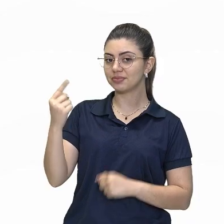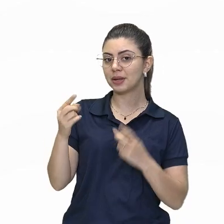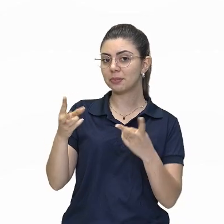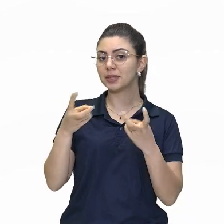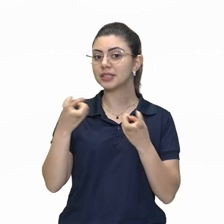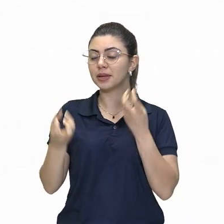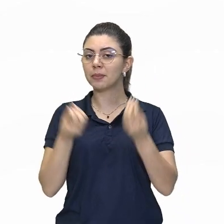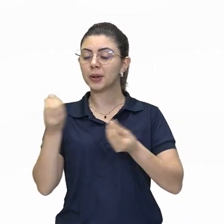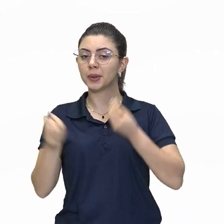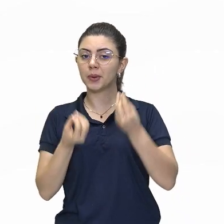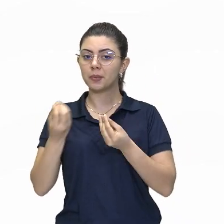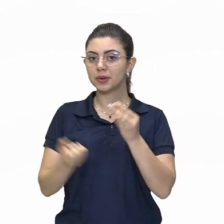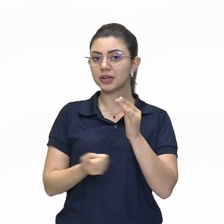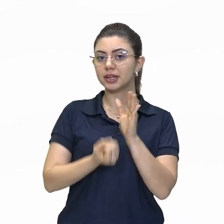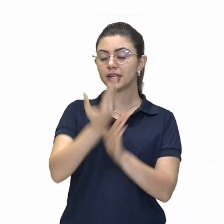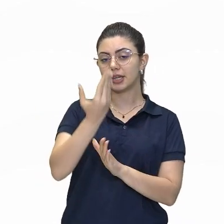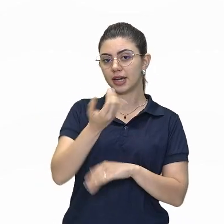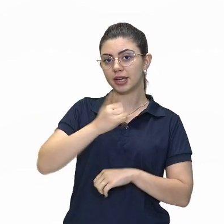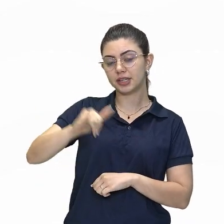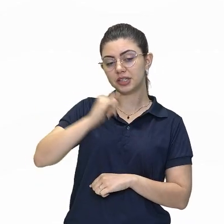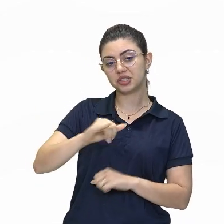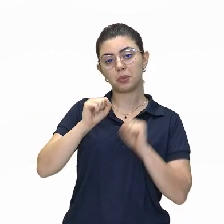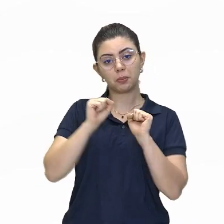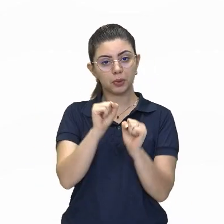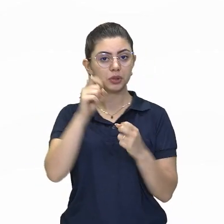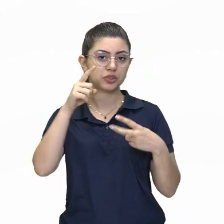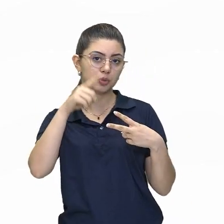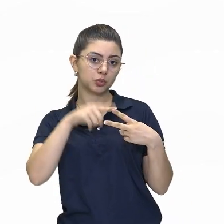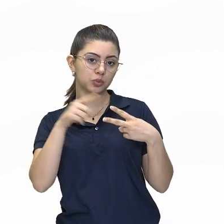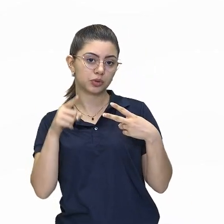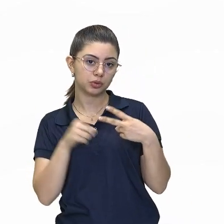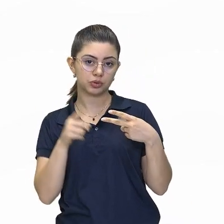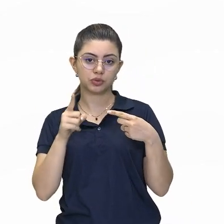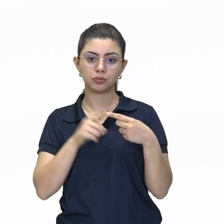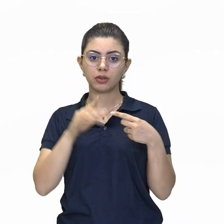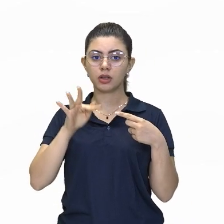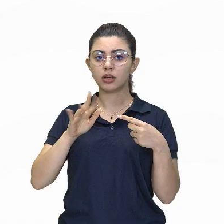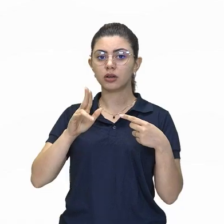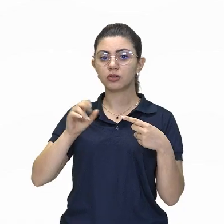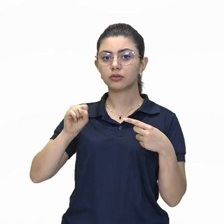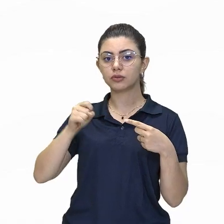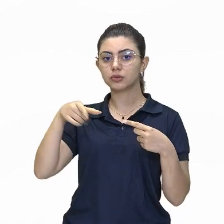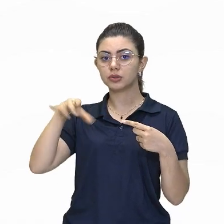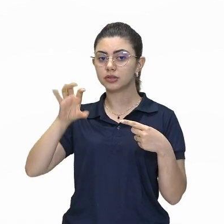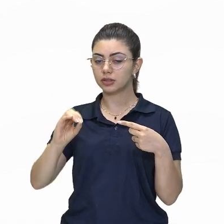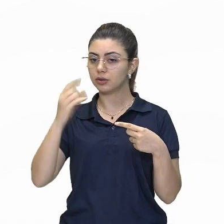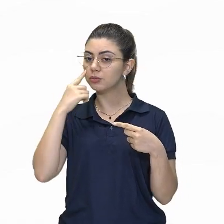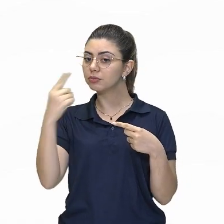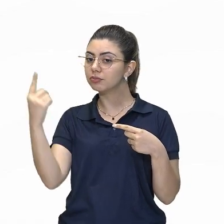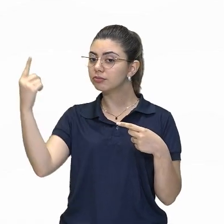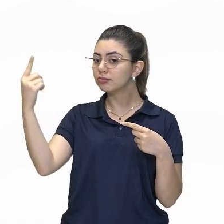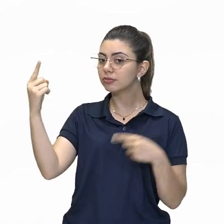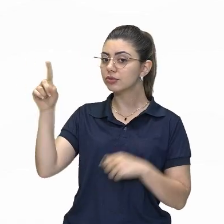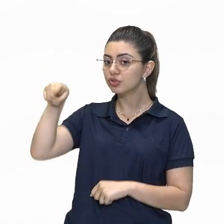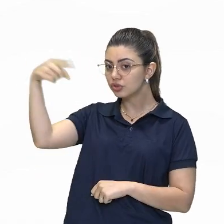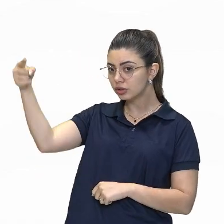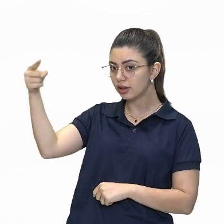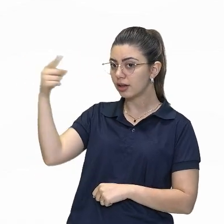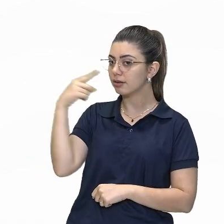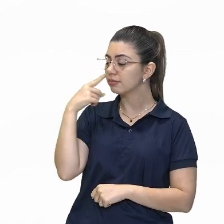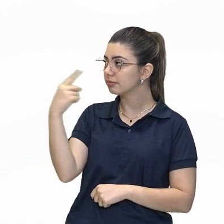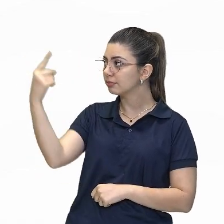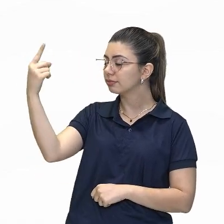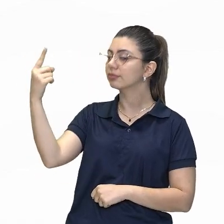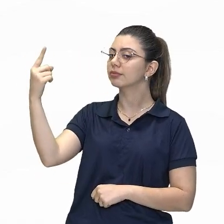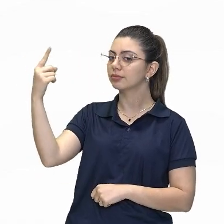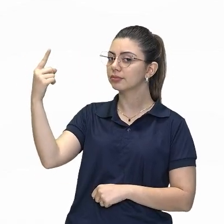outro, né? Fusão e fissão. A fusão está aí do lado direito, lado esquerdo, desculpa, né? A